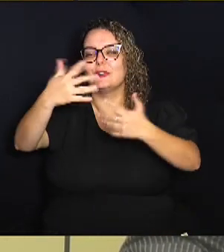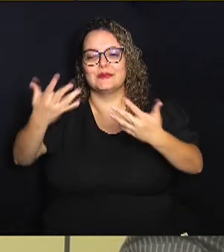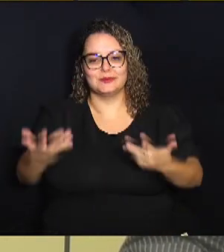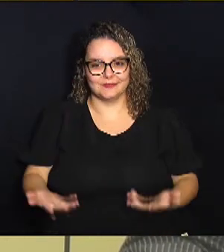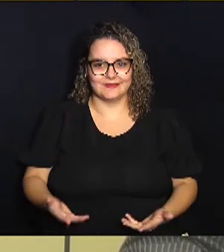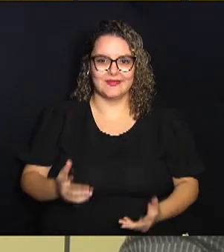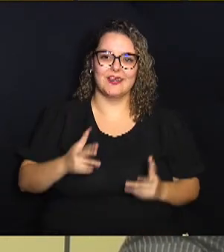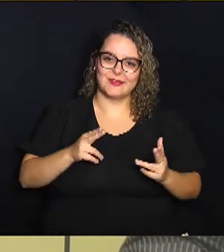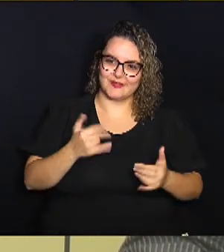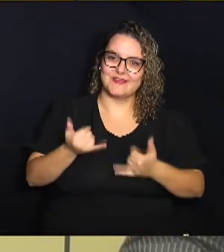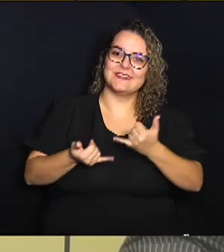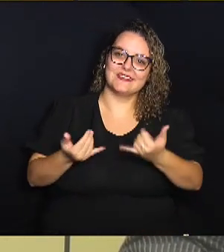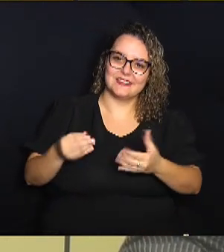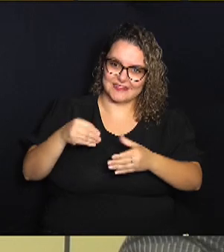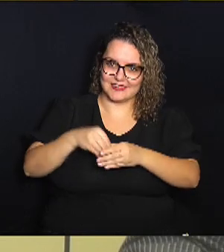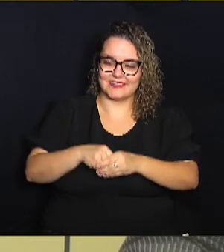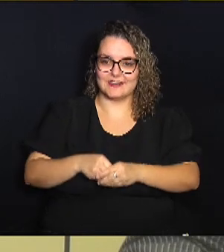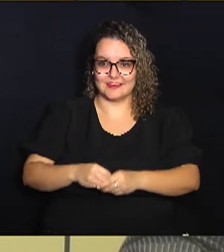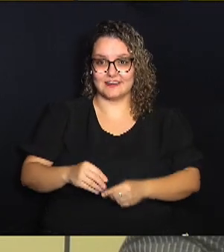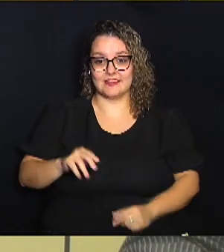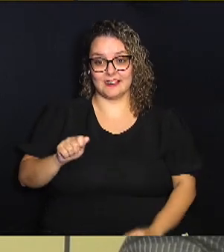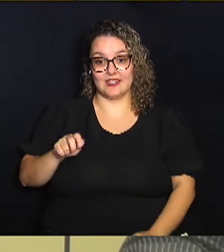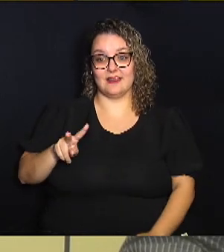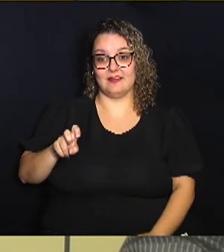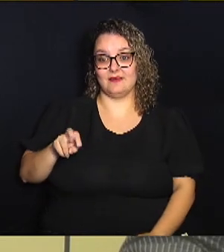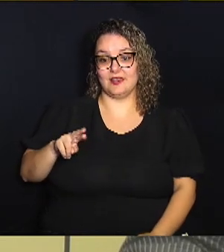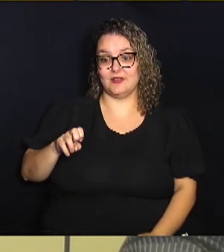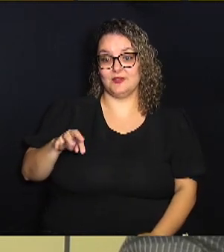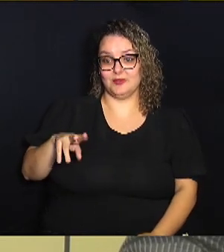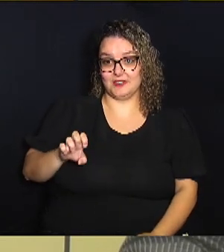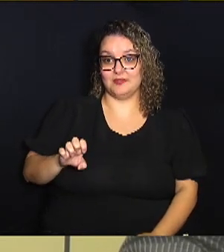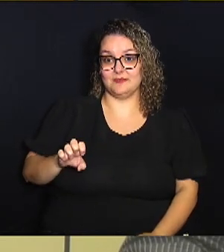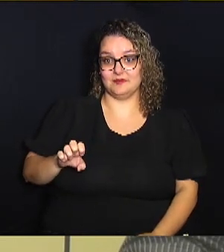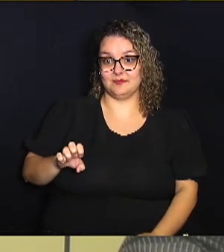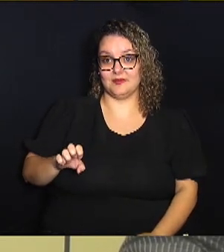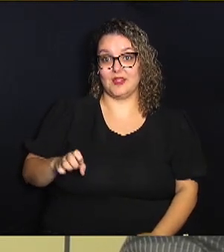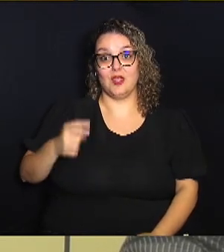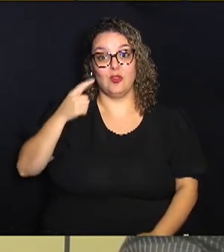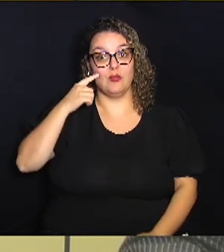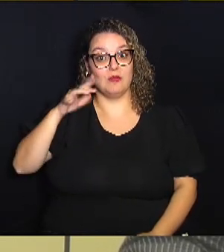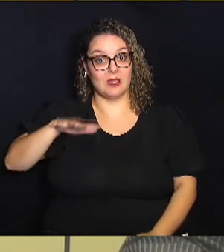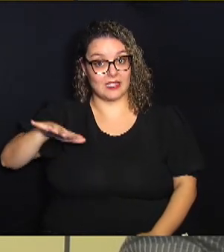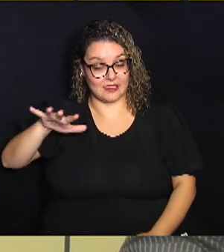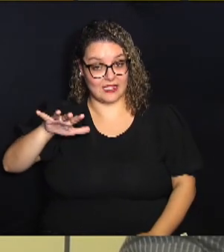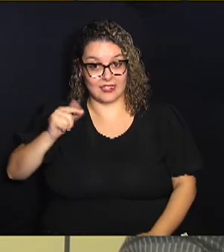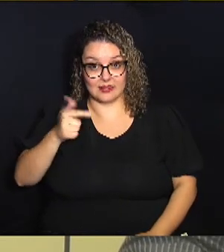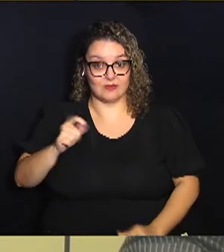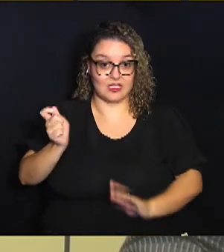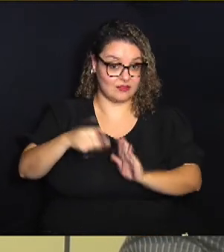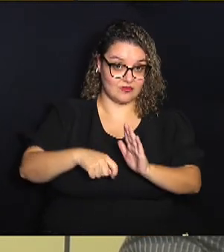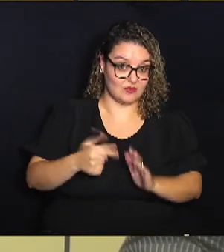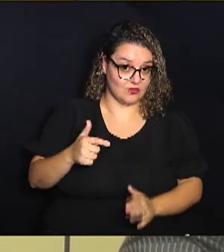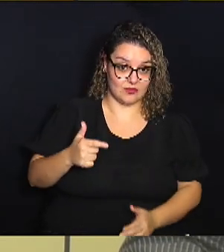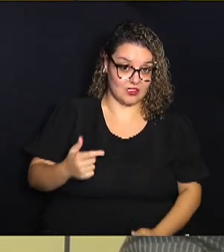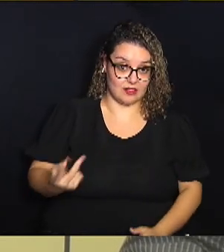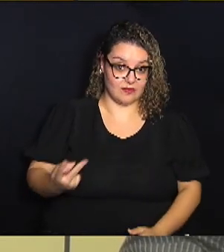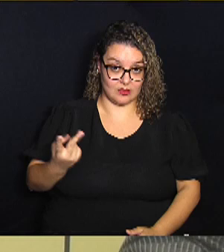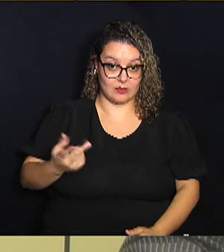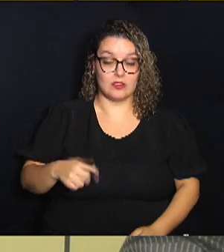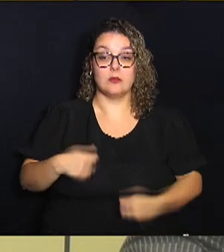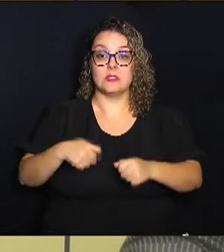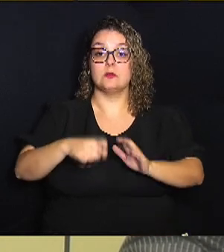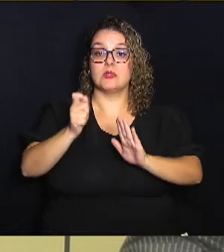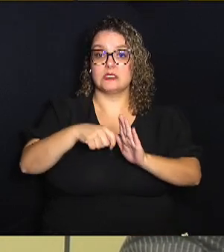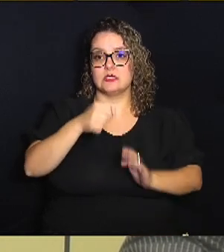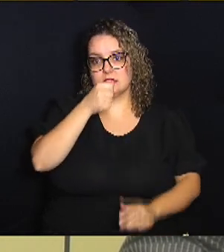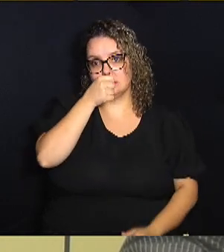gente brinca dentro da própria Venture, né? Uma ideia sem execução, ela não tem valor nenhum. Ela precisa ter uma execução. Então, o que a